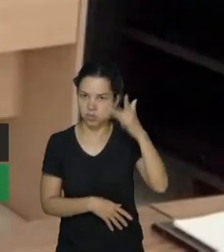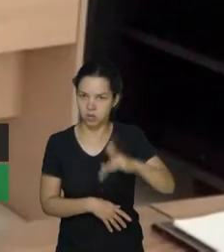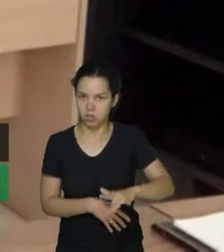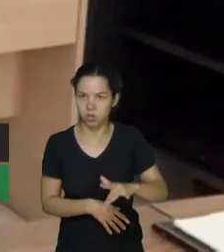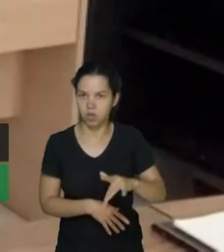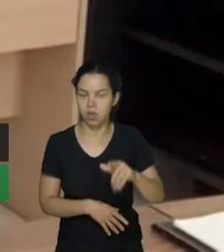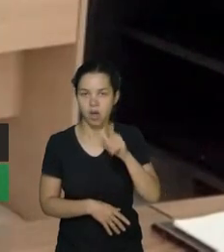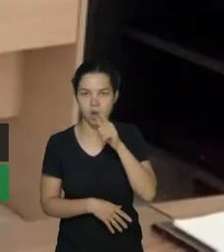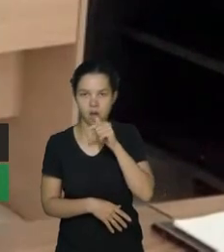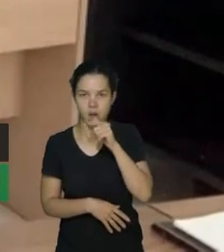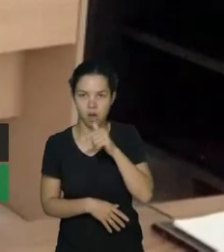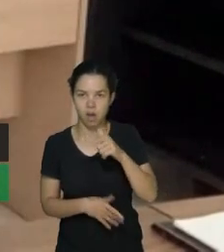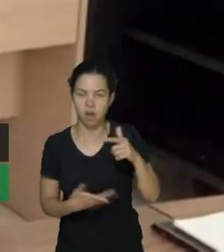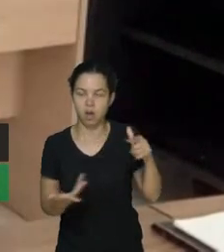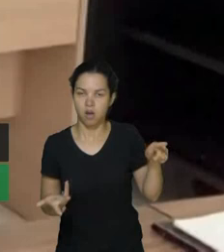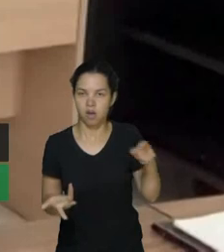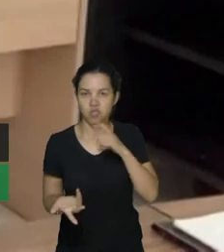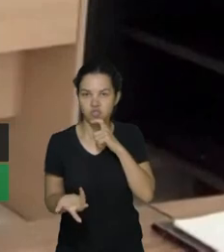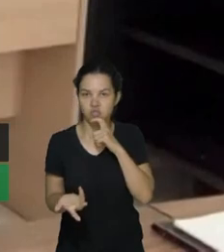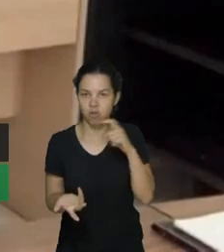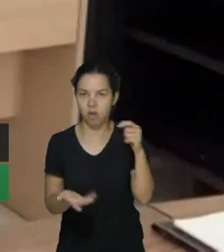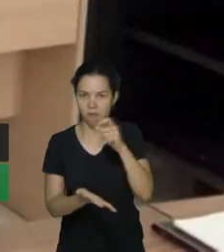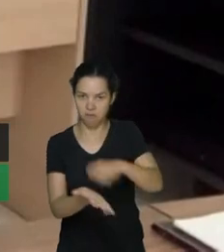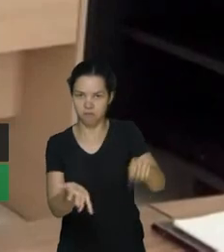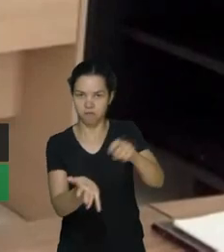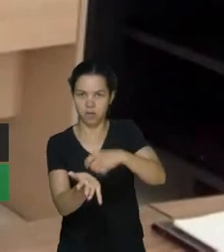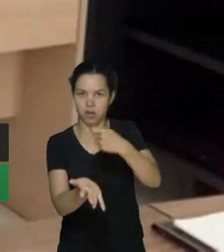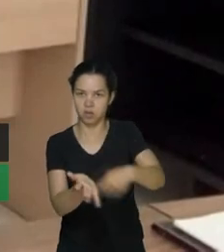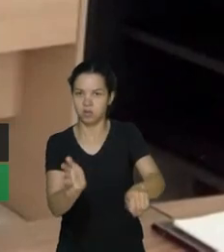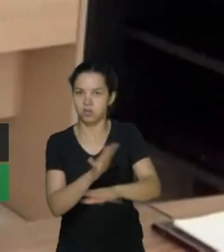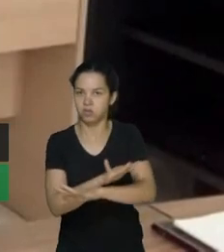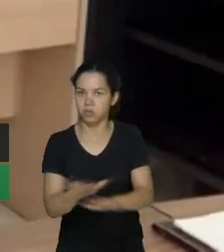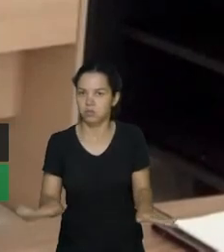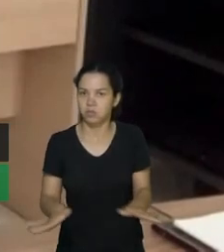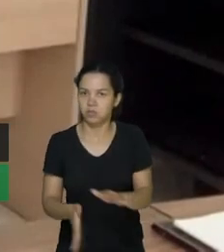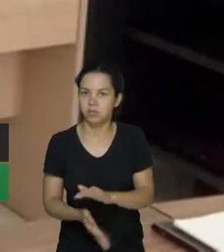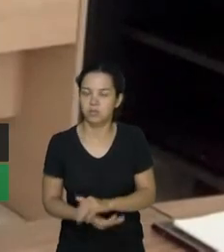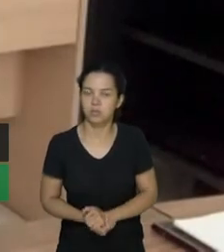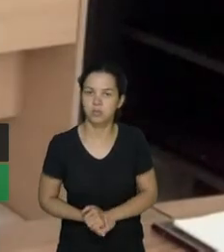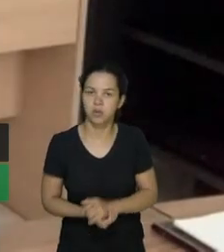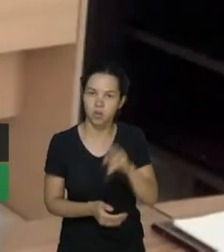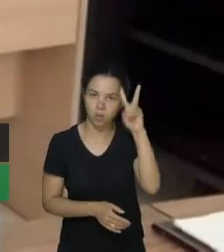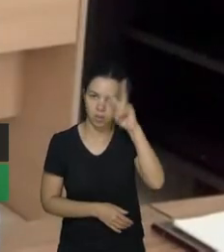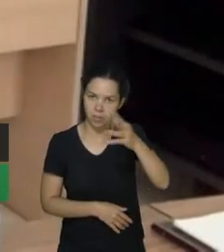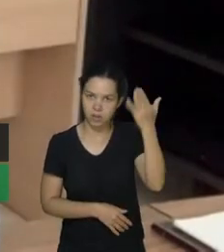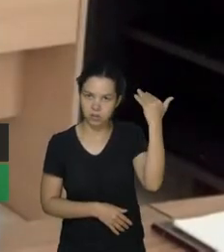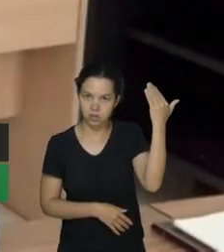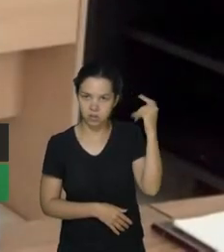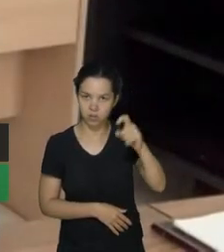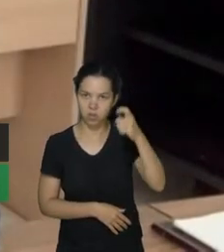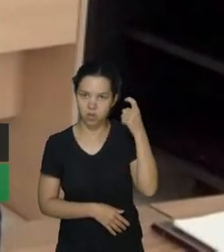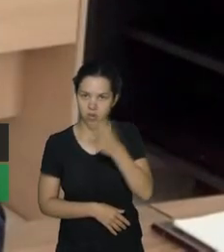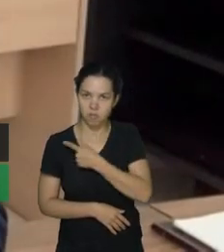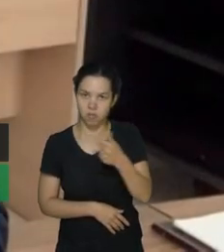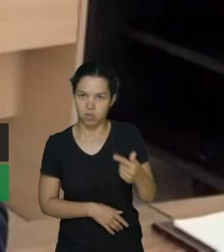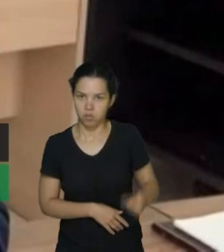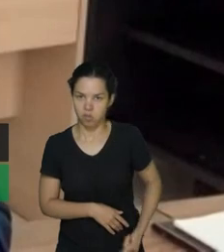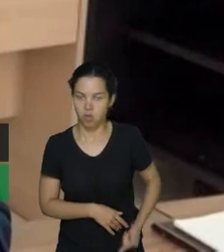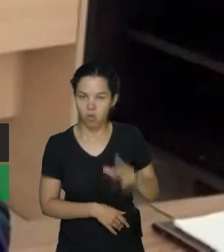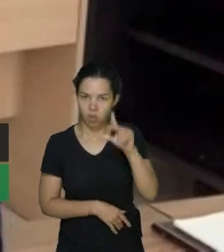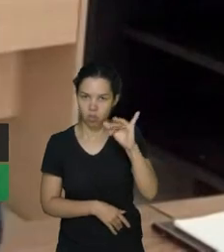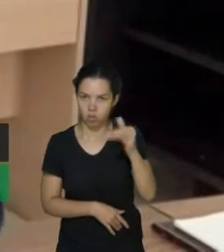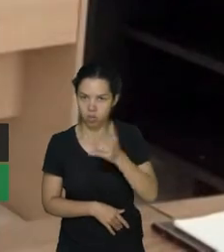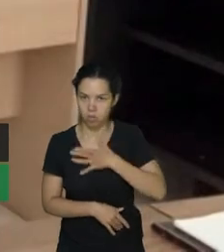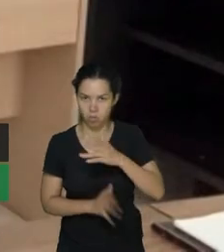ar-condicionados, simplesmente vetam. Eu me lembro na época do ex-governador Luiz Henrique, que vetava todos os meus